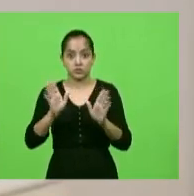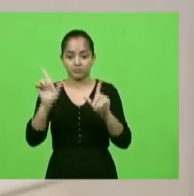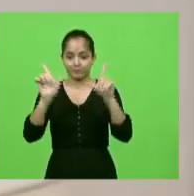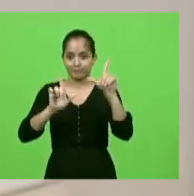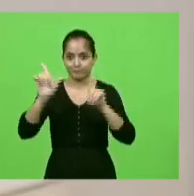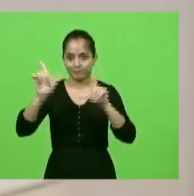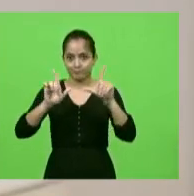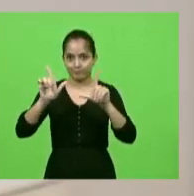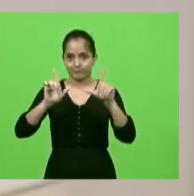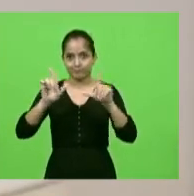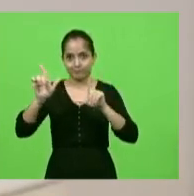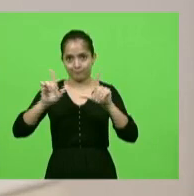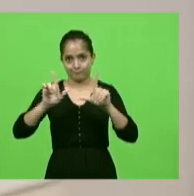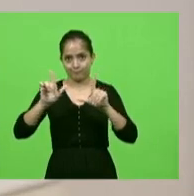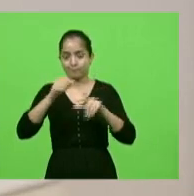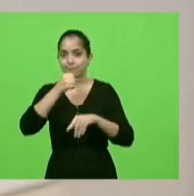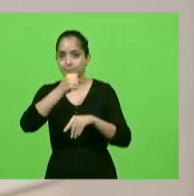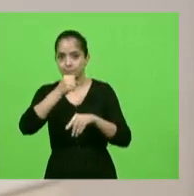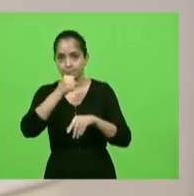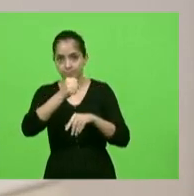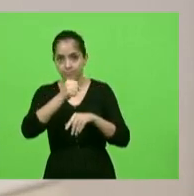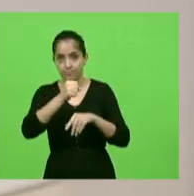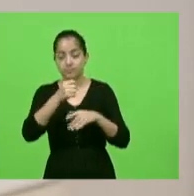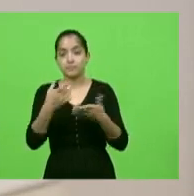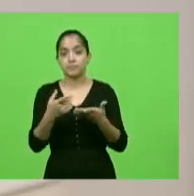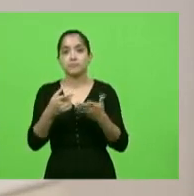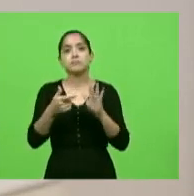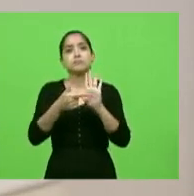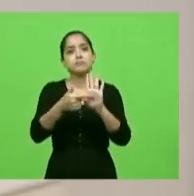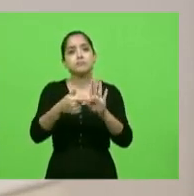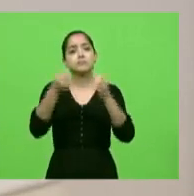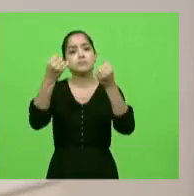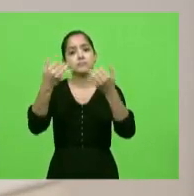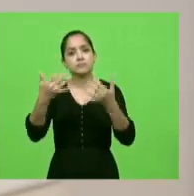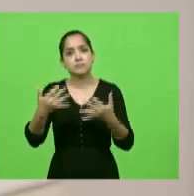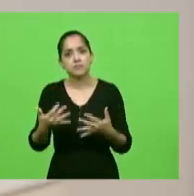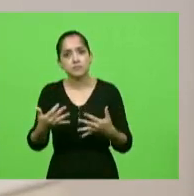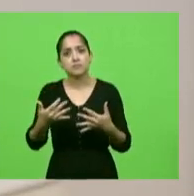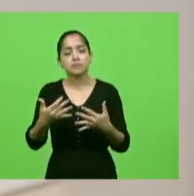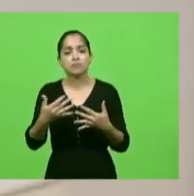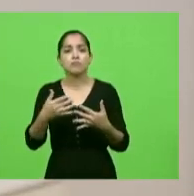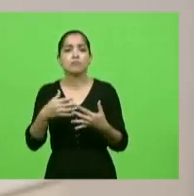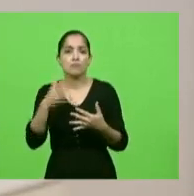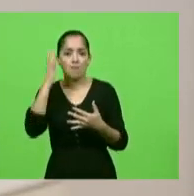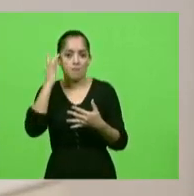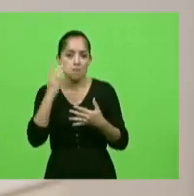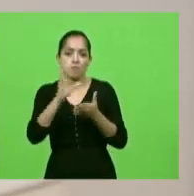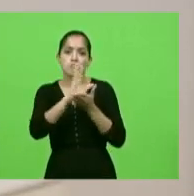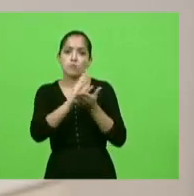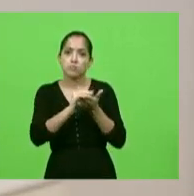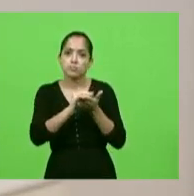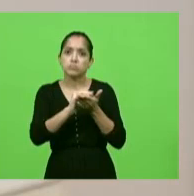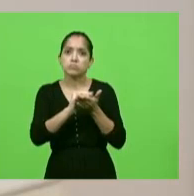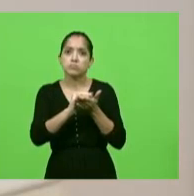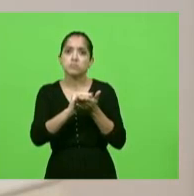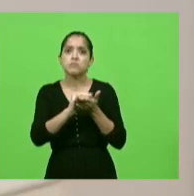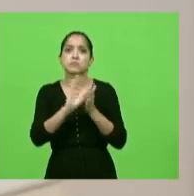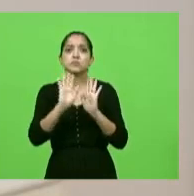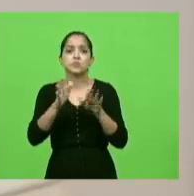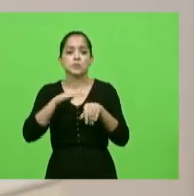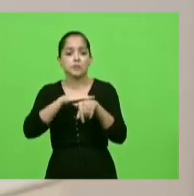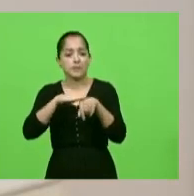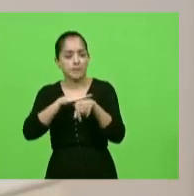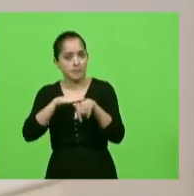igualmente já transcrita acima, pontuou, abre aspas, acho que o modelo é fixo, né? Eu já tinha conversado isso